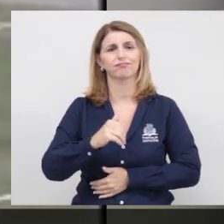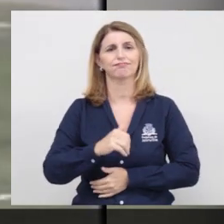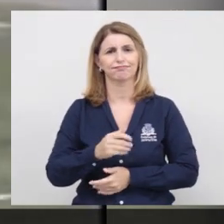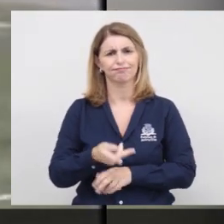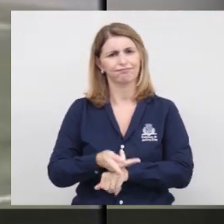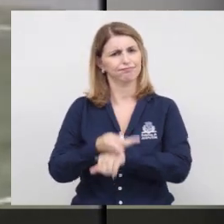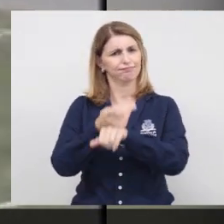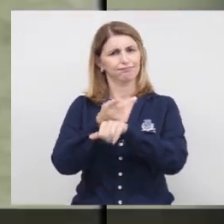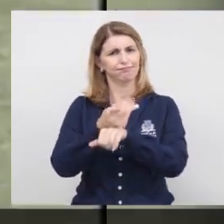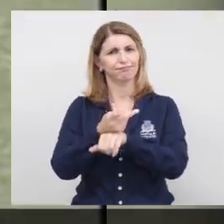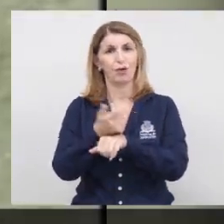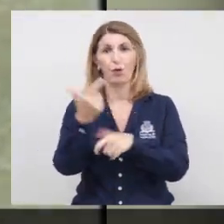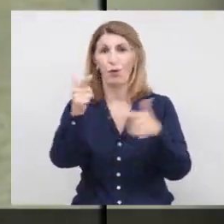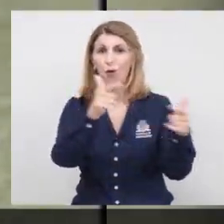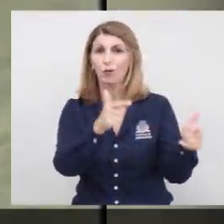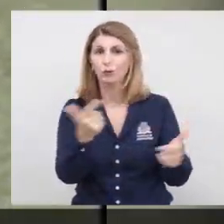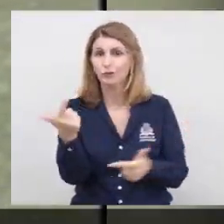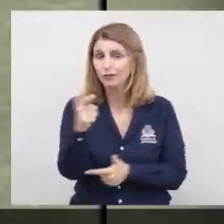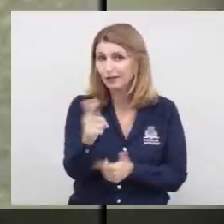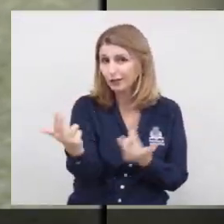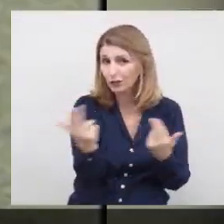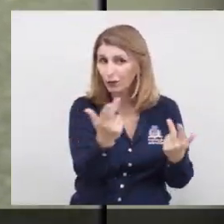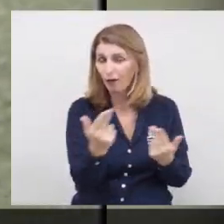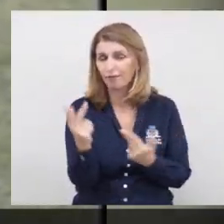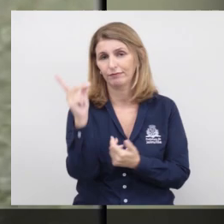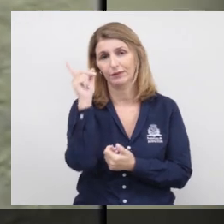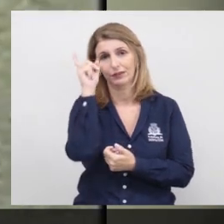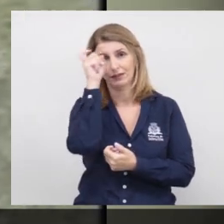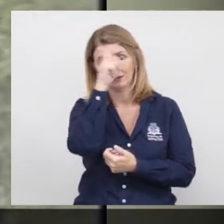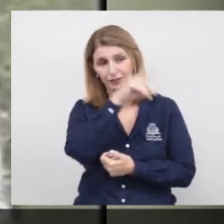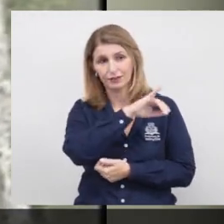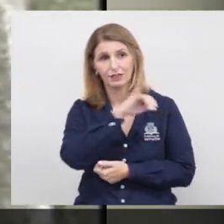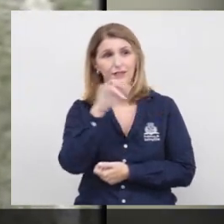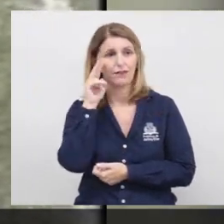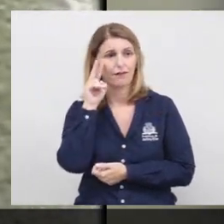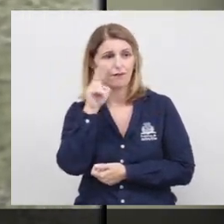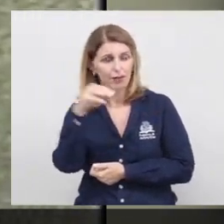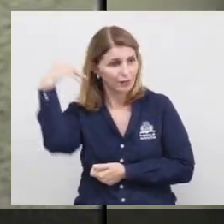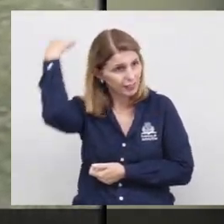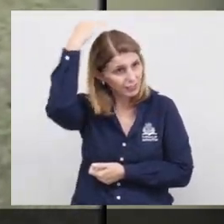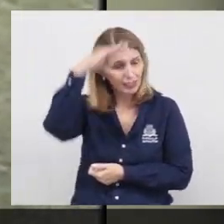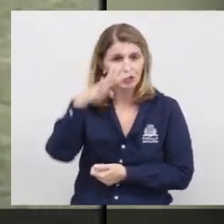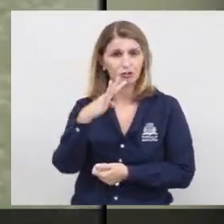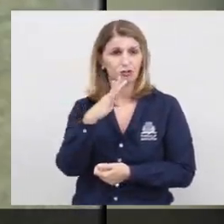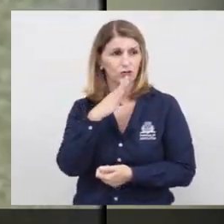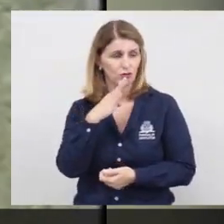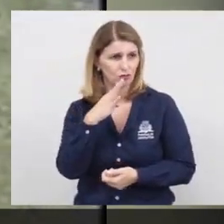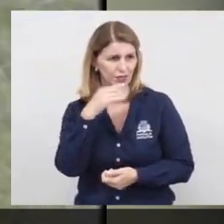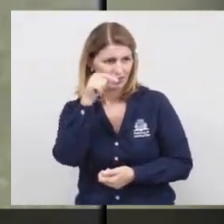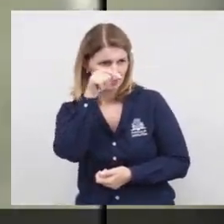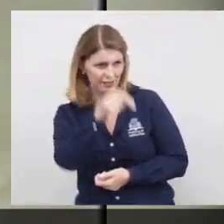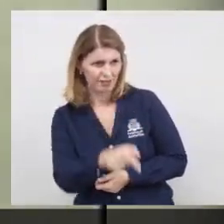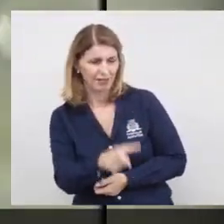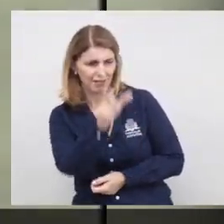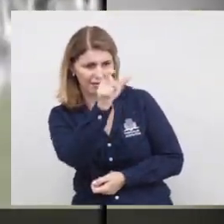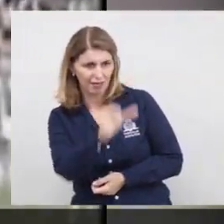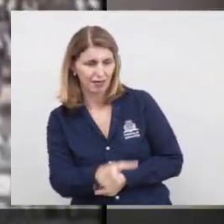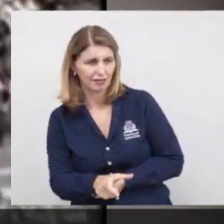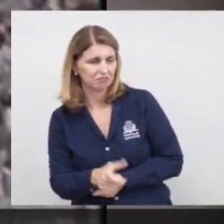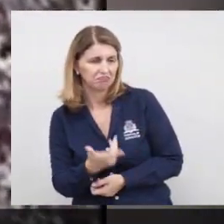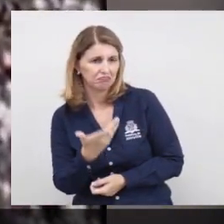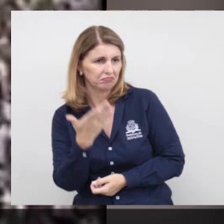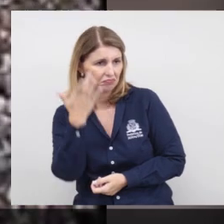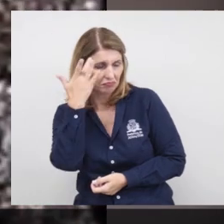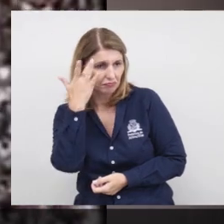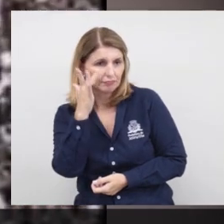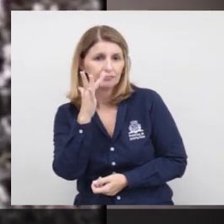Eu acho que algo impossível de um jogador conseguir alcançar hoje até pela dinâmica do futebol né às vezes se você vê o nardela e não conhece não conhece